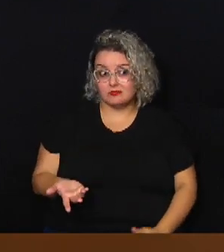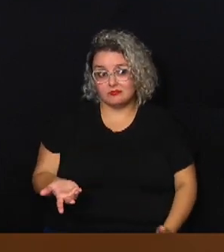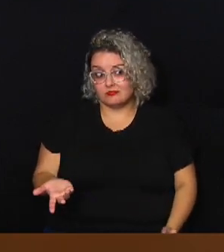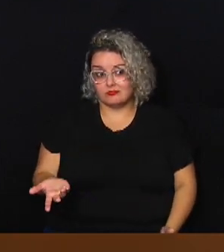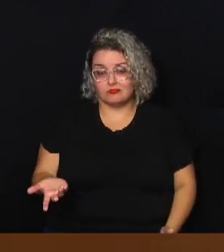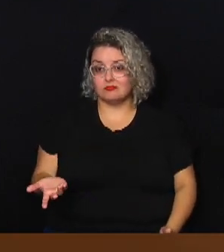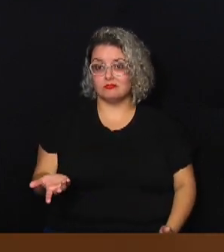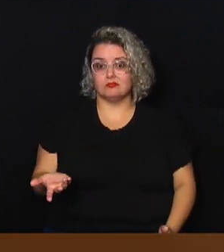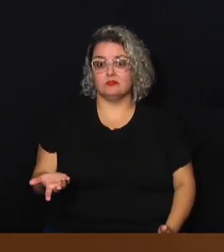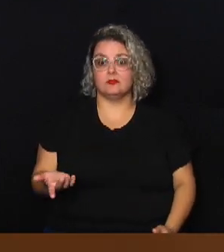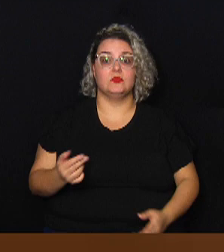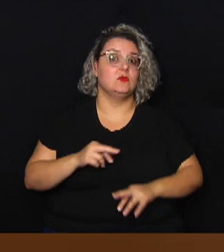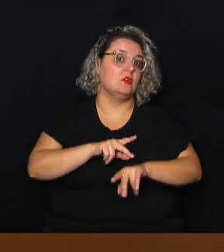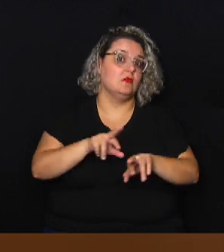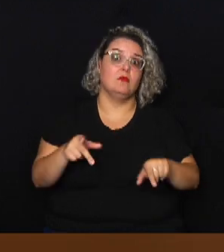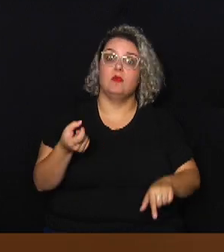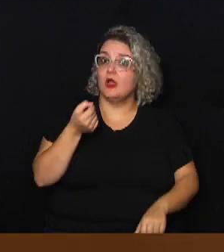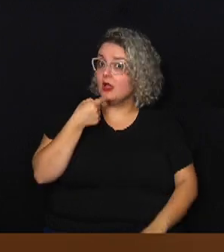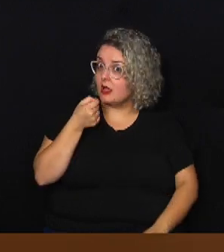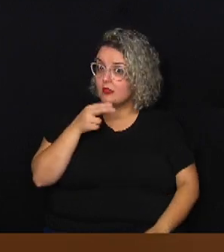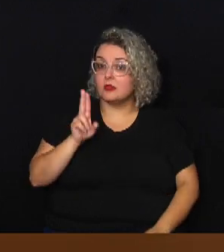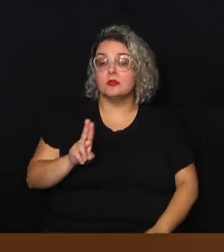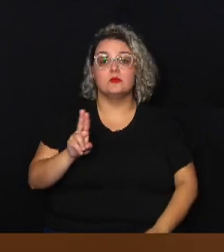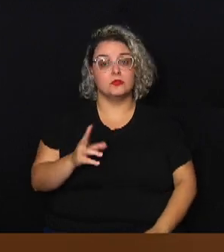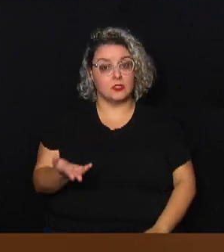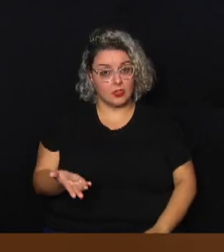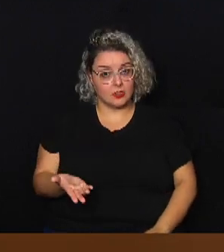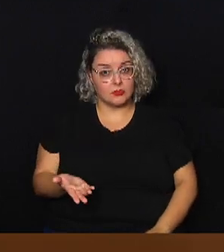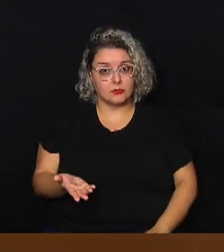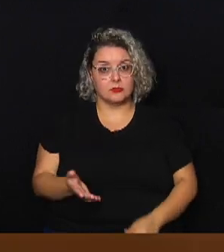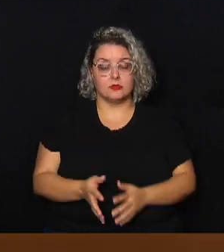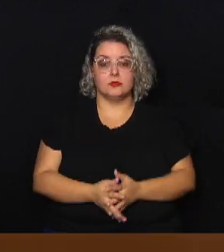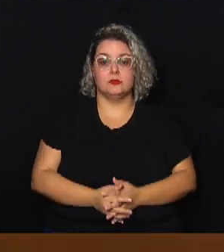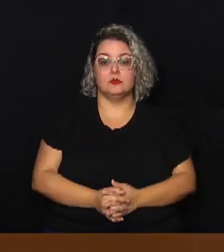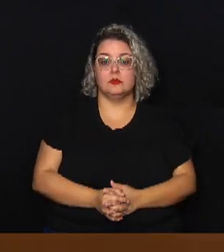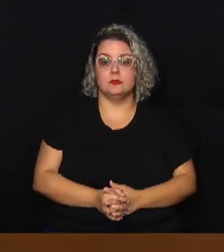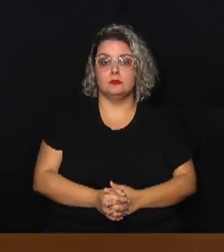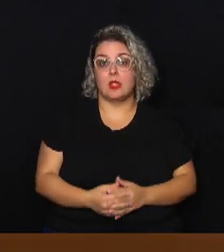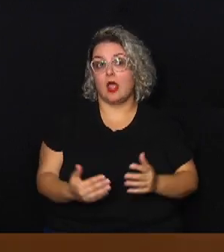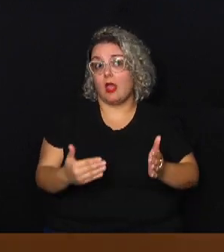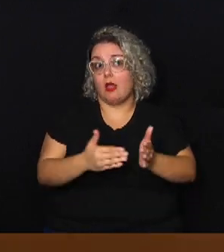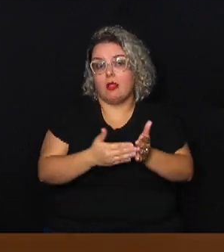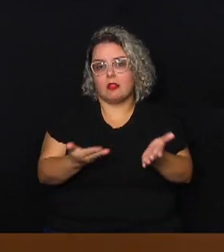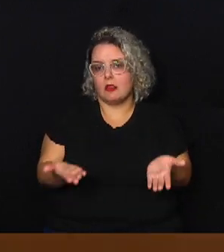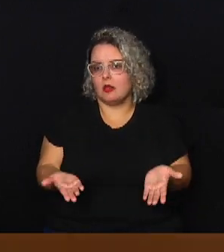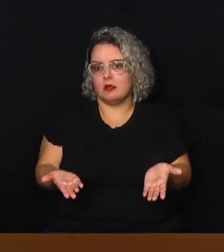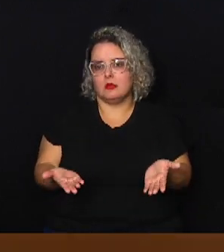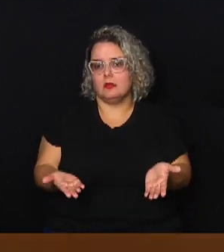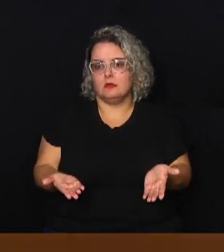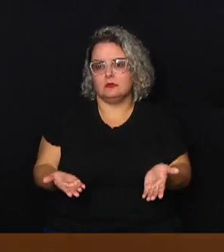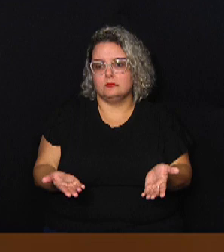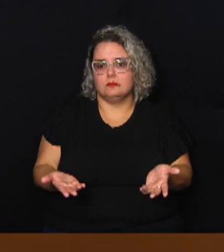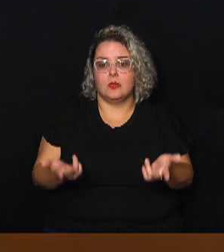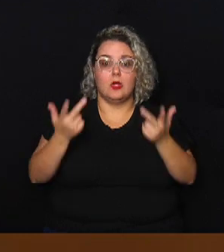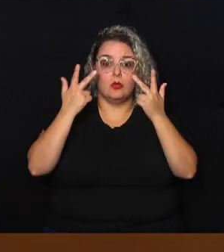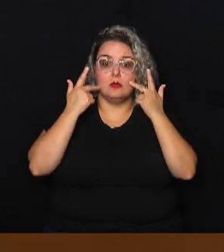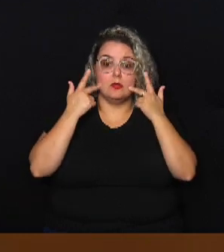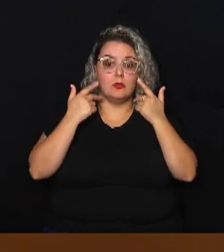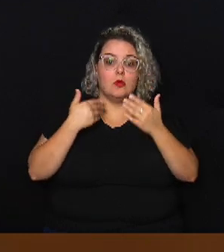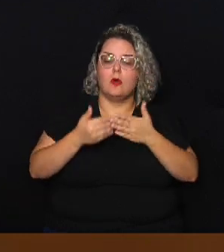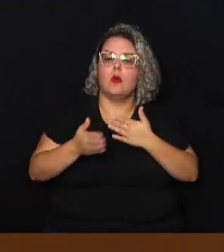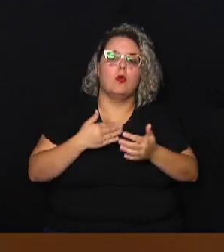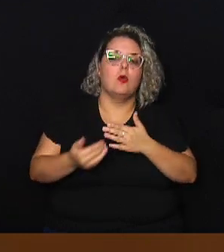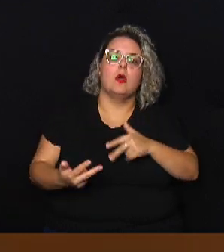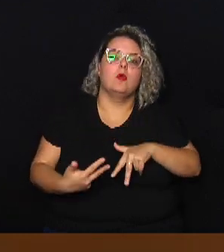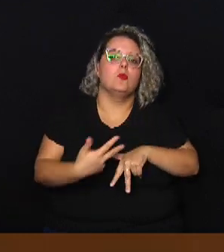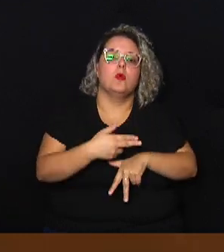e são vários medicamentos que são utilizados, até mesmo comuns a qualquer cirurgia, por